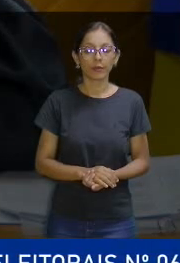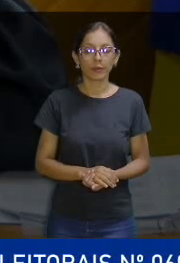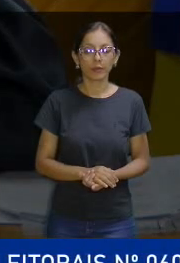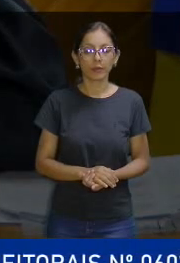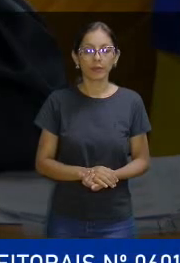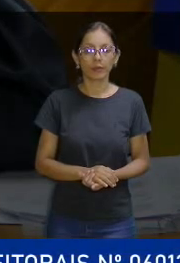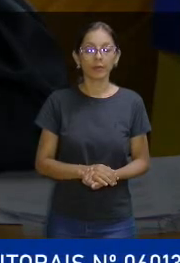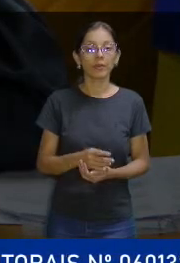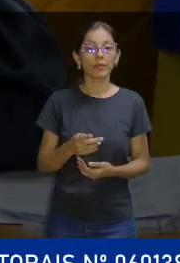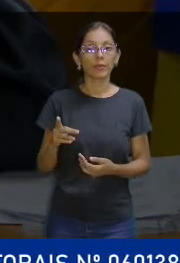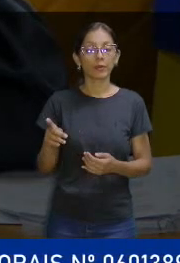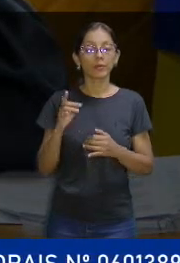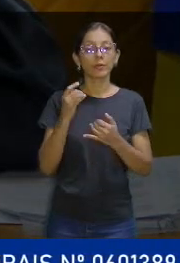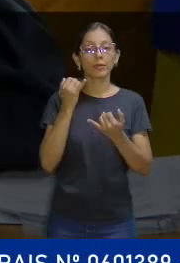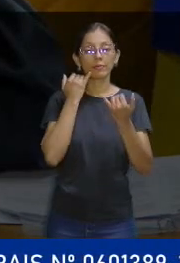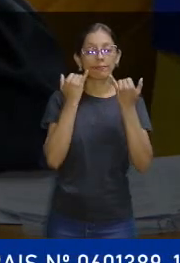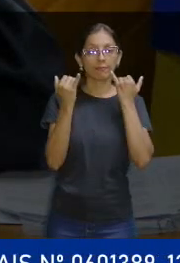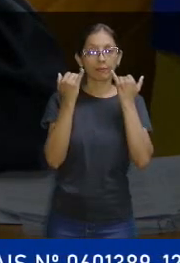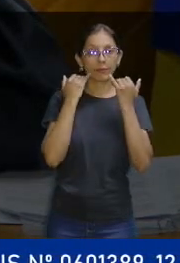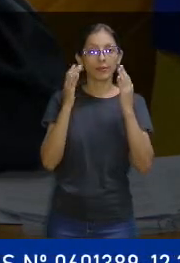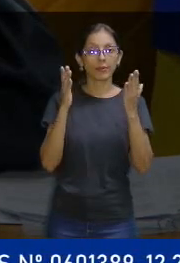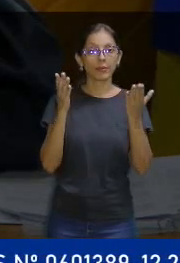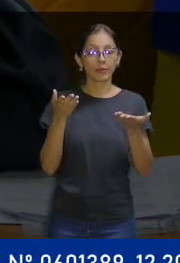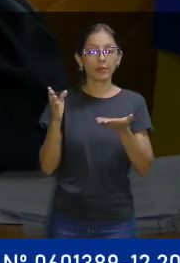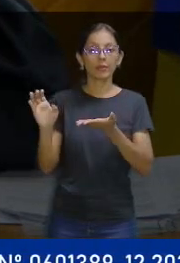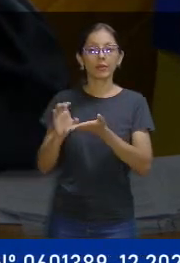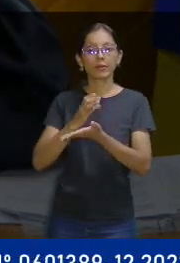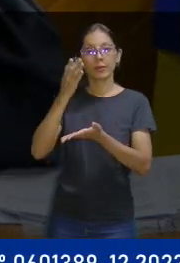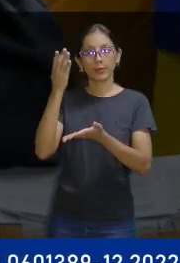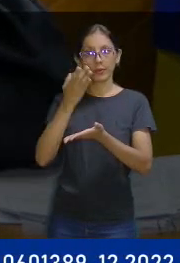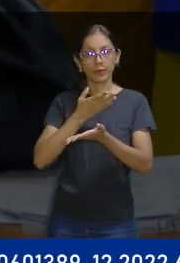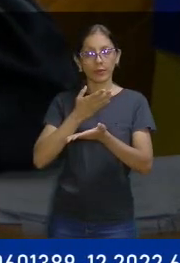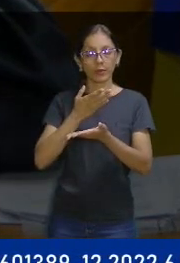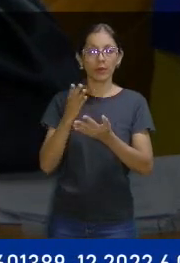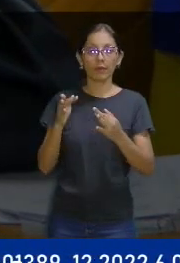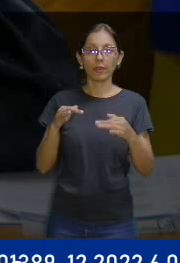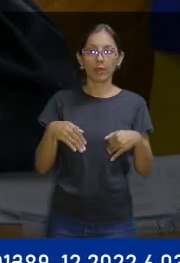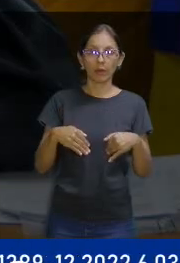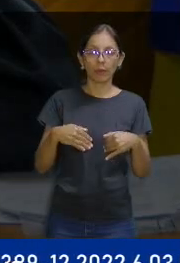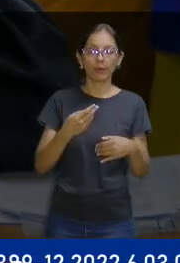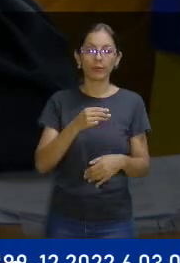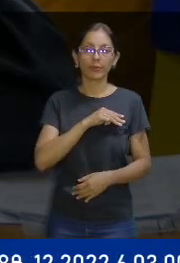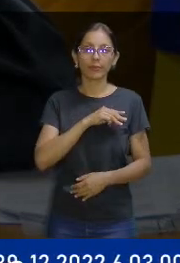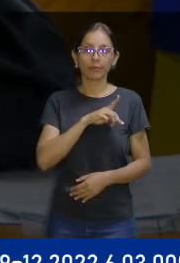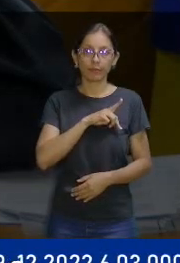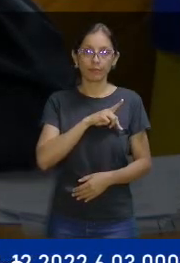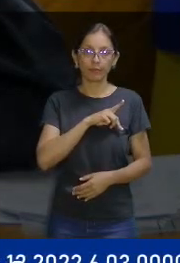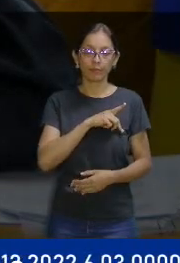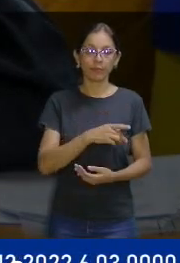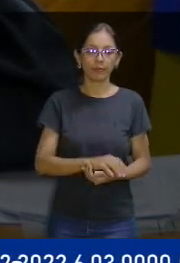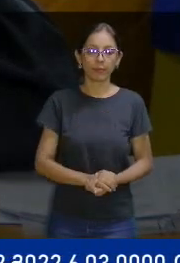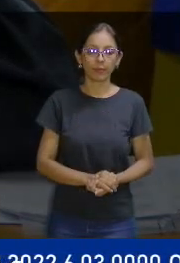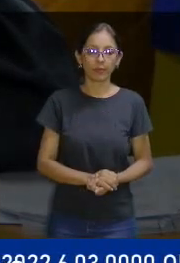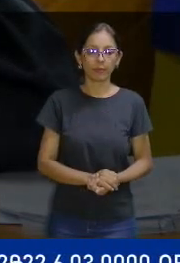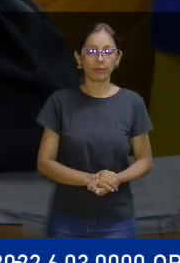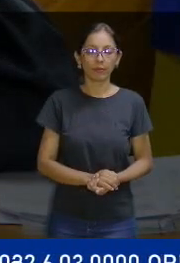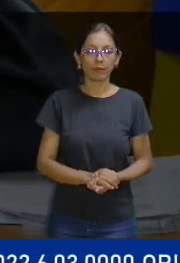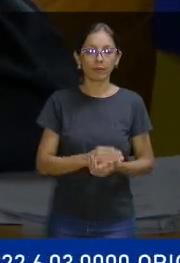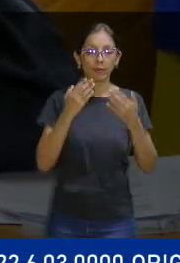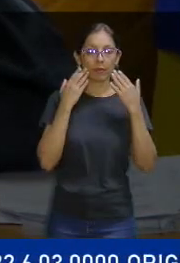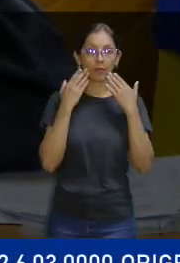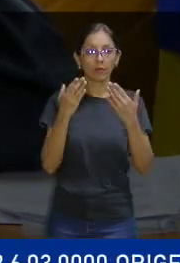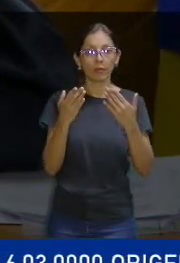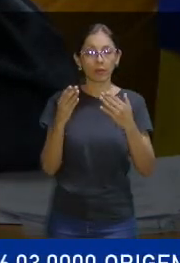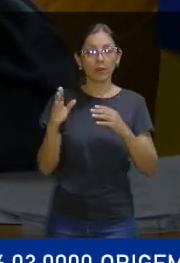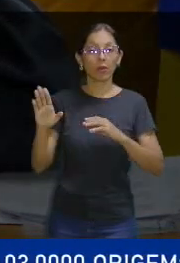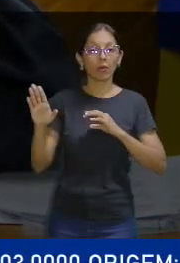qual foi informada por ocasião da prestação de contas final. Na barra de rolagem inferior, 3. Prestação de contas eleitorais,